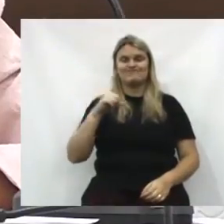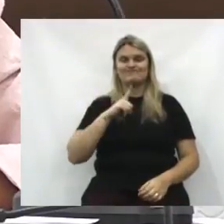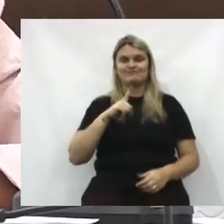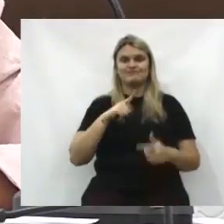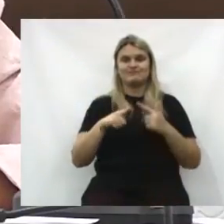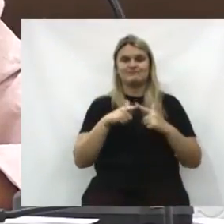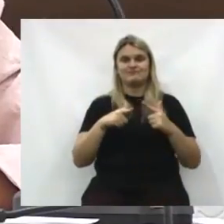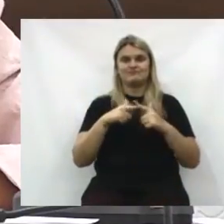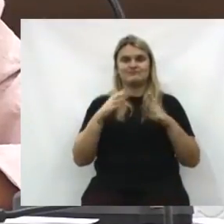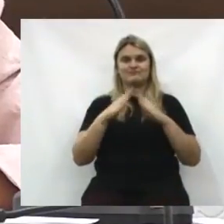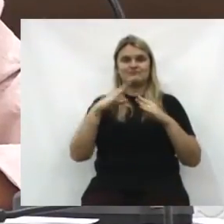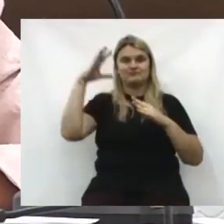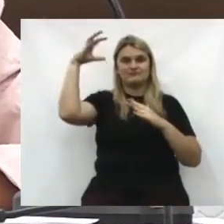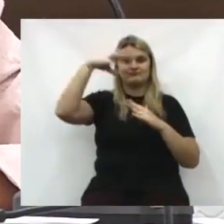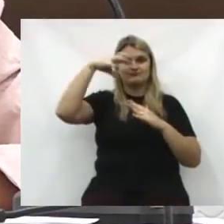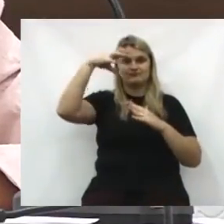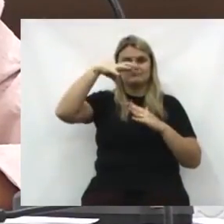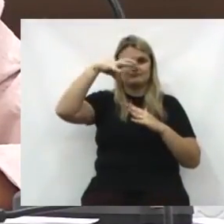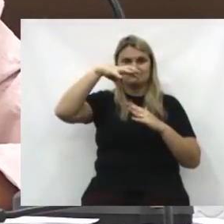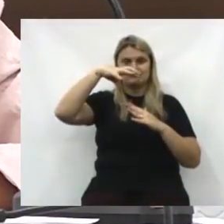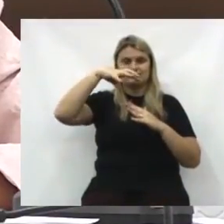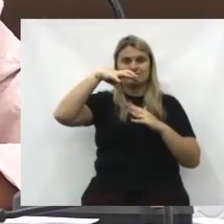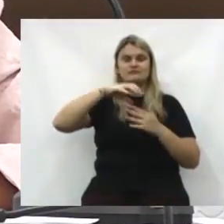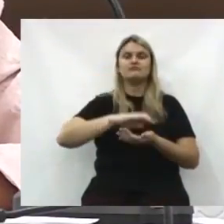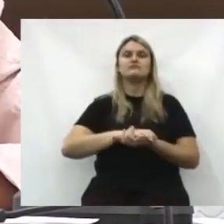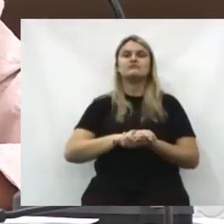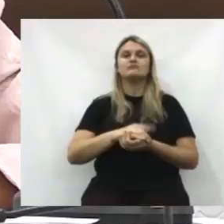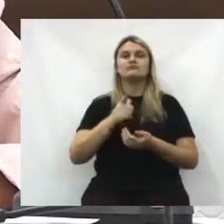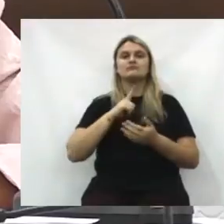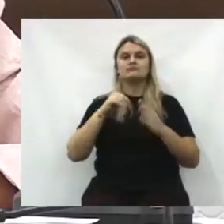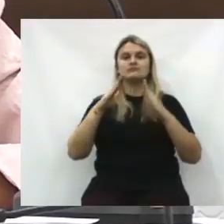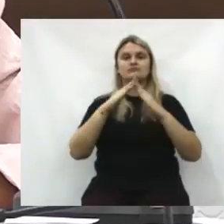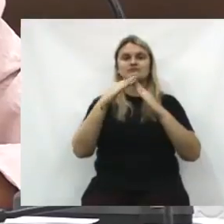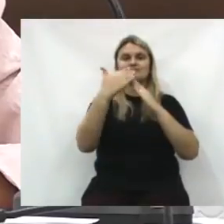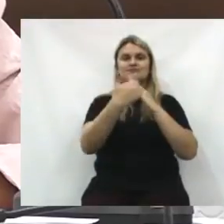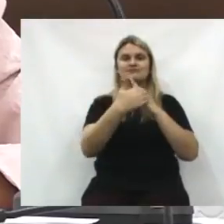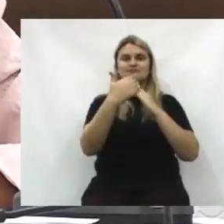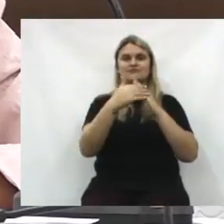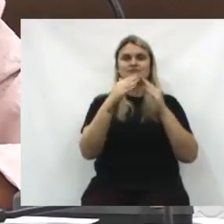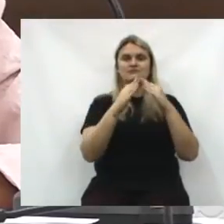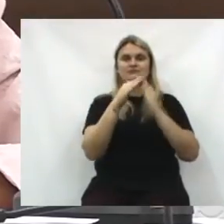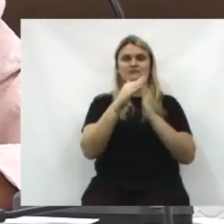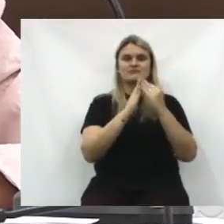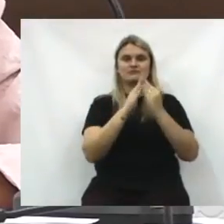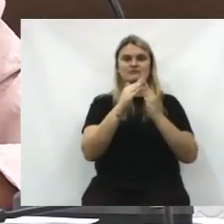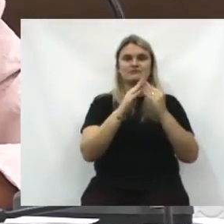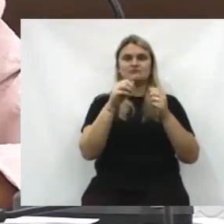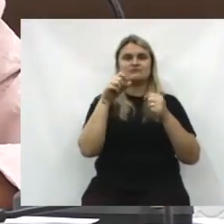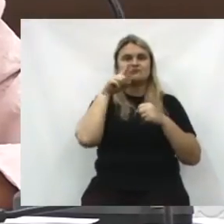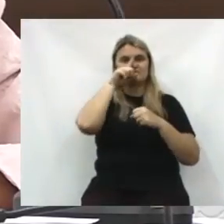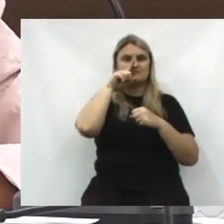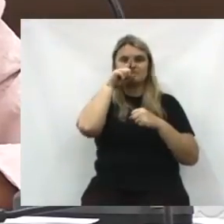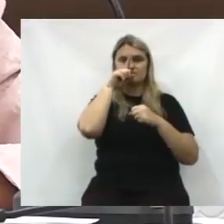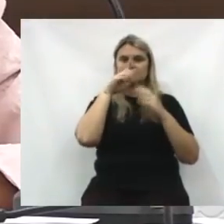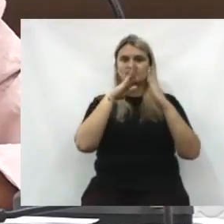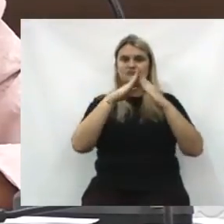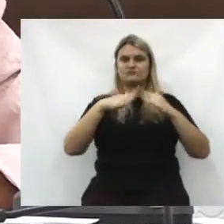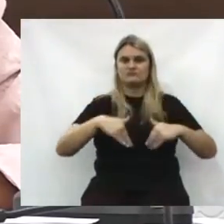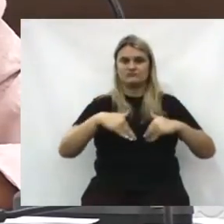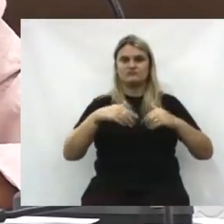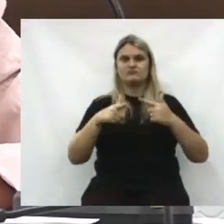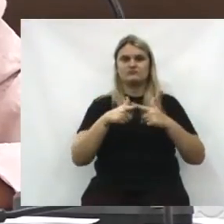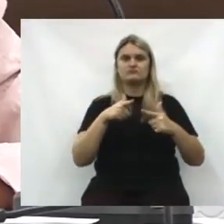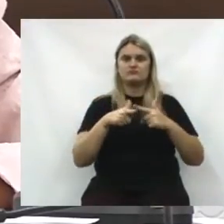mesmo se encontra em situação precária, chovendo dentro e com o telhado abaulado,